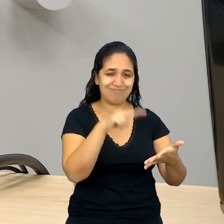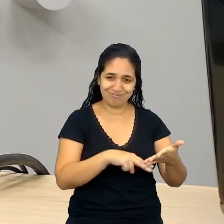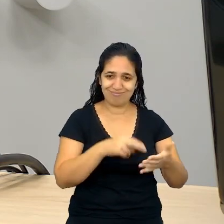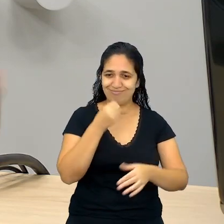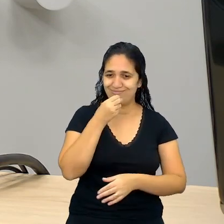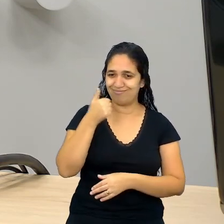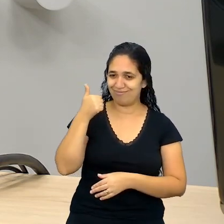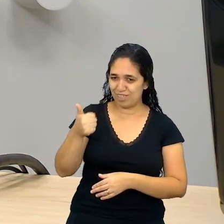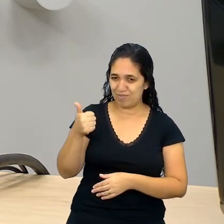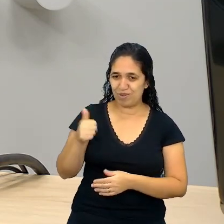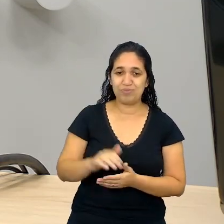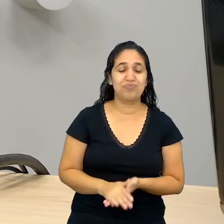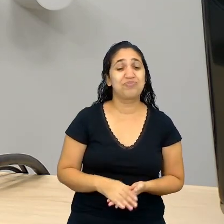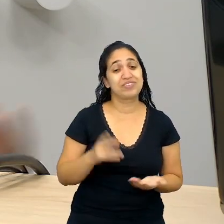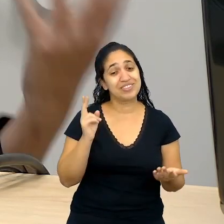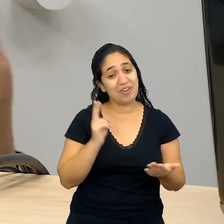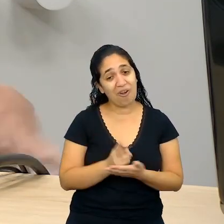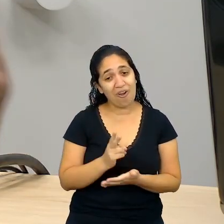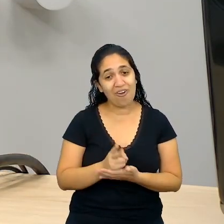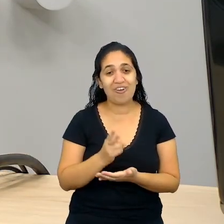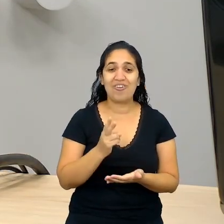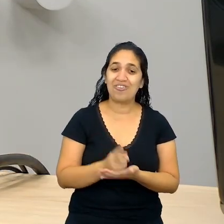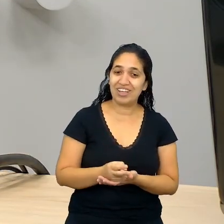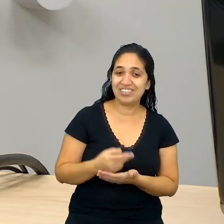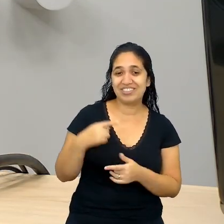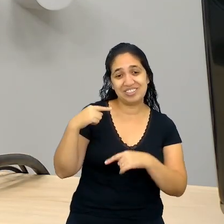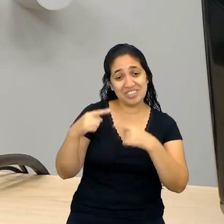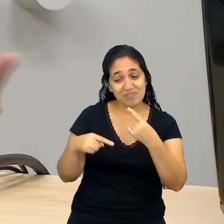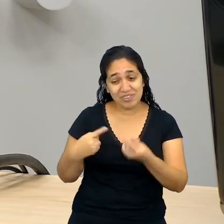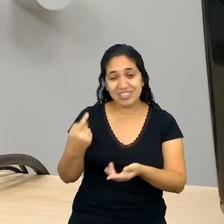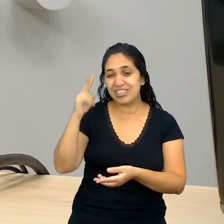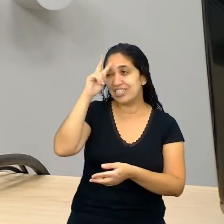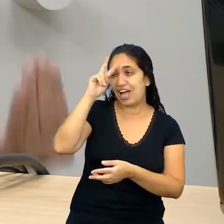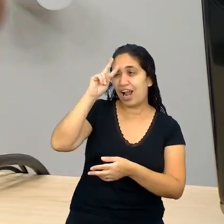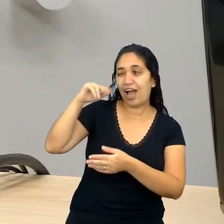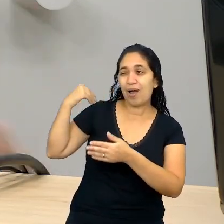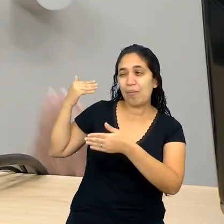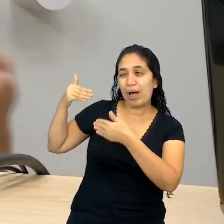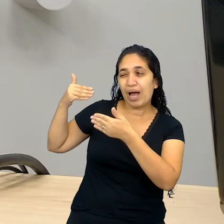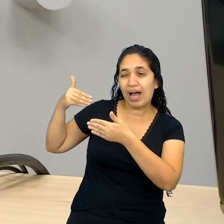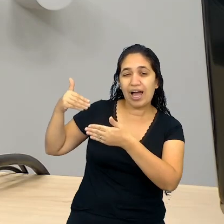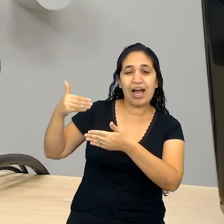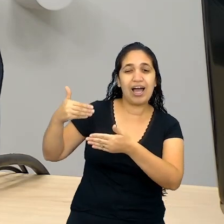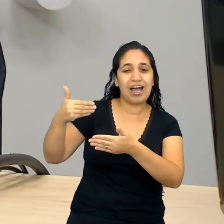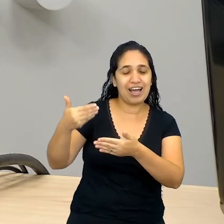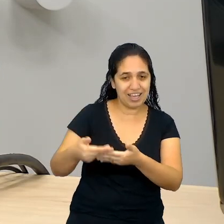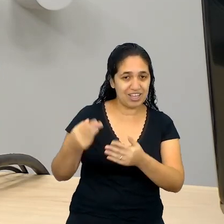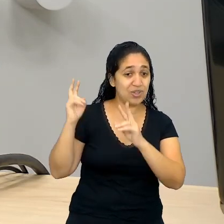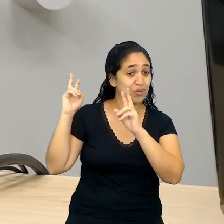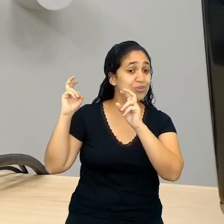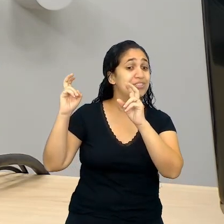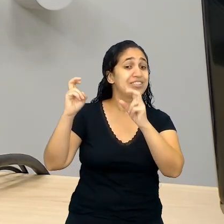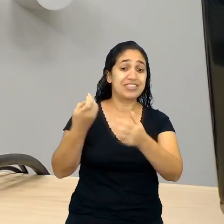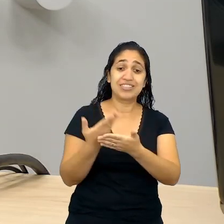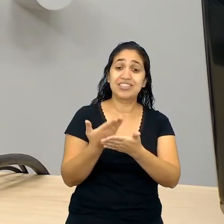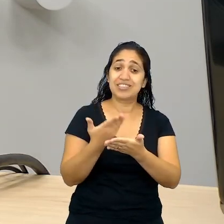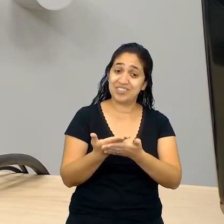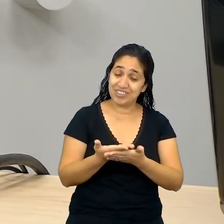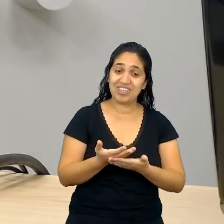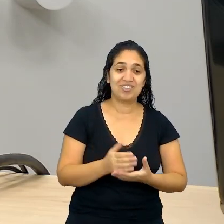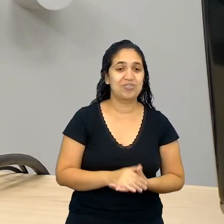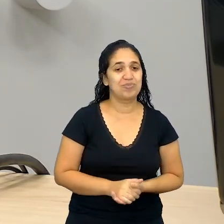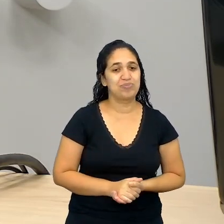bom? Continuando, então, agora, depois aí dessa retrospectiva, né, da gente relembrar aí alguns temas que foram tratados e tudo